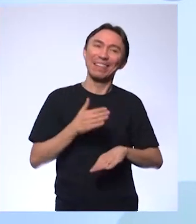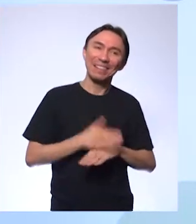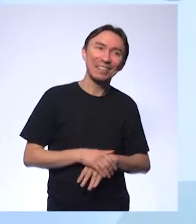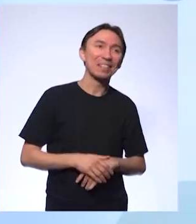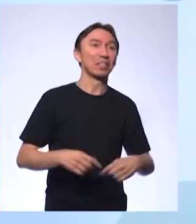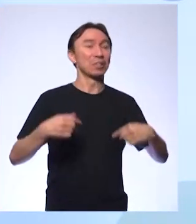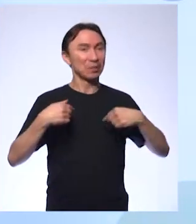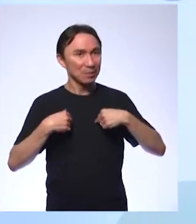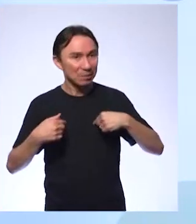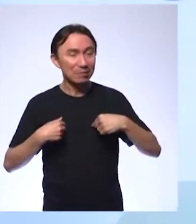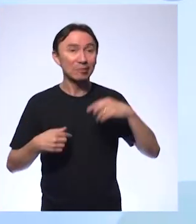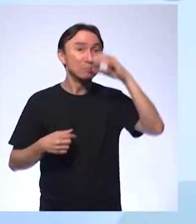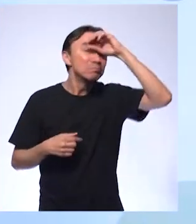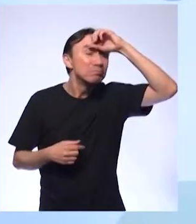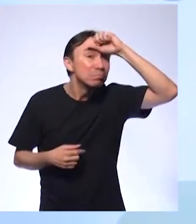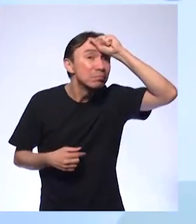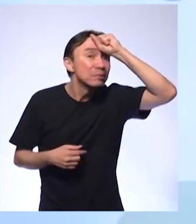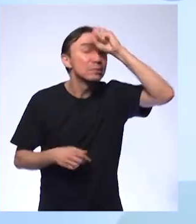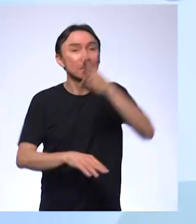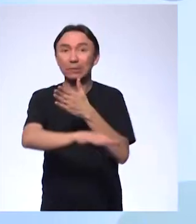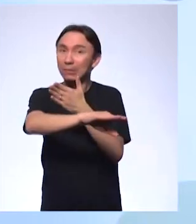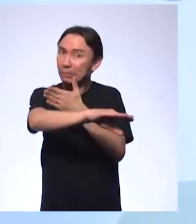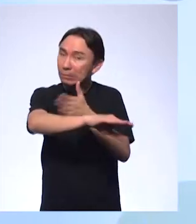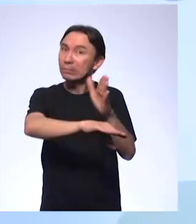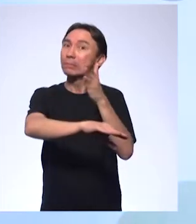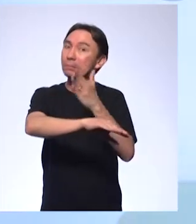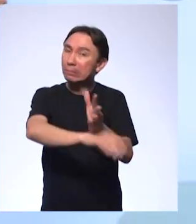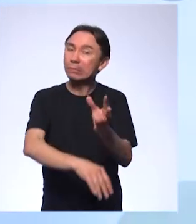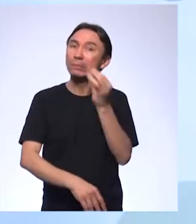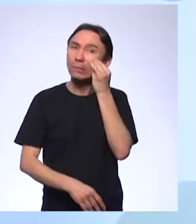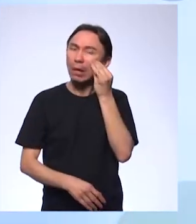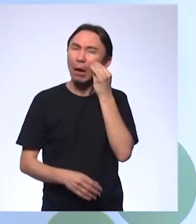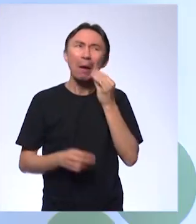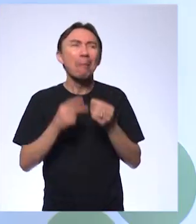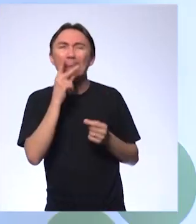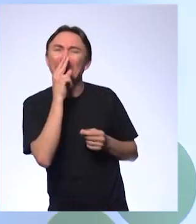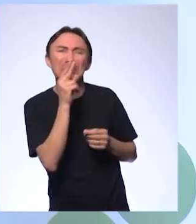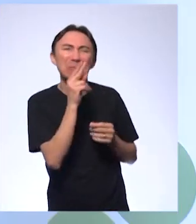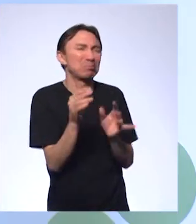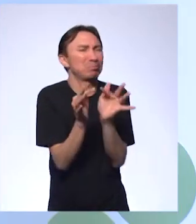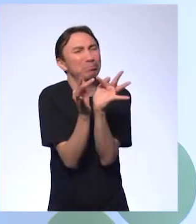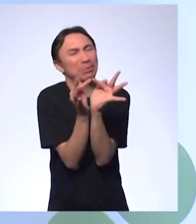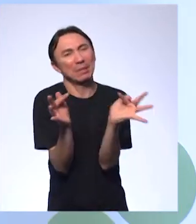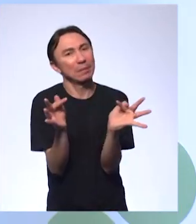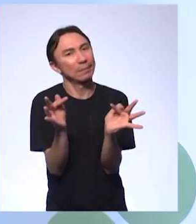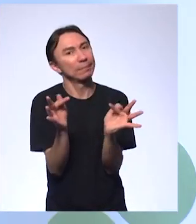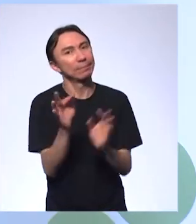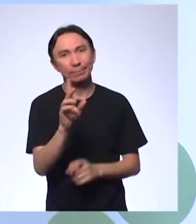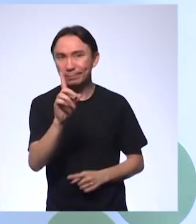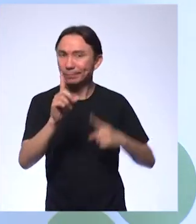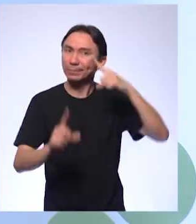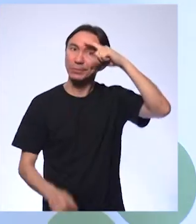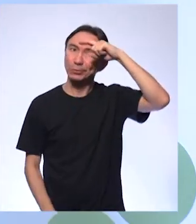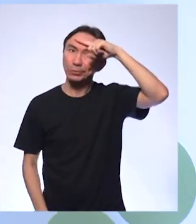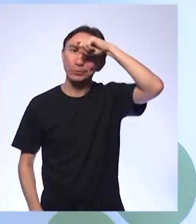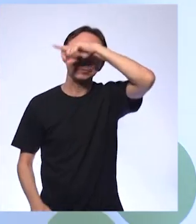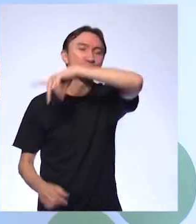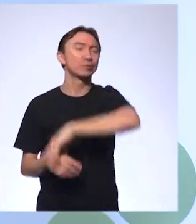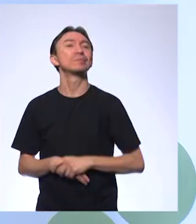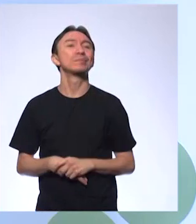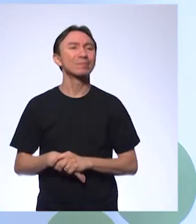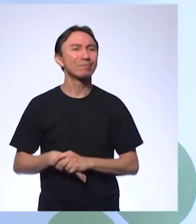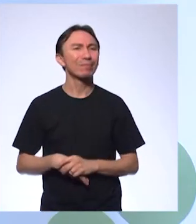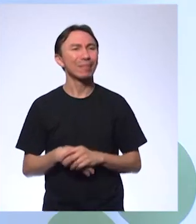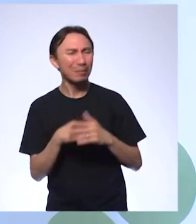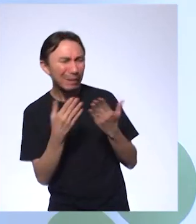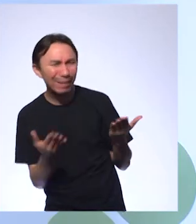tentando aprender, porque também parece simples, mas não é. Não é. Não é todos verdade? nós. Né? E o exemplo que a Sara deu, eu poderia julgar, nossa,